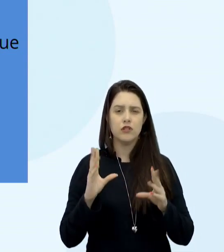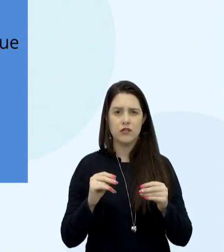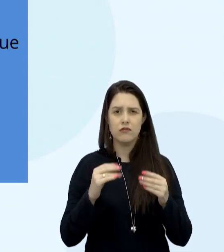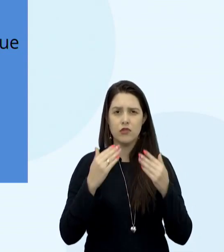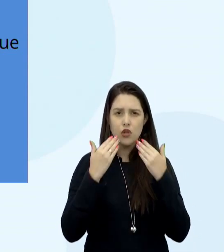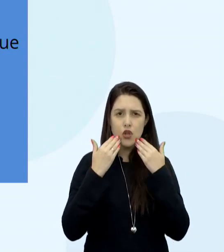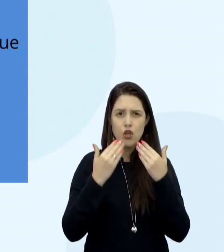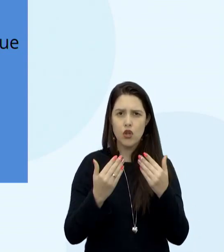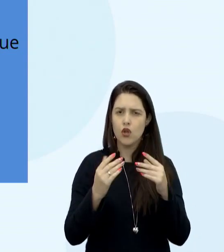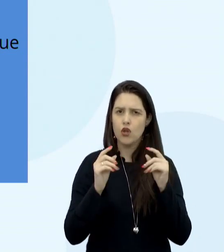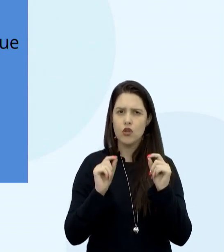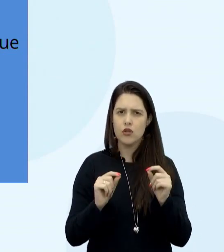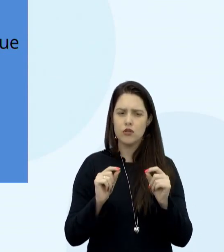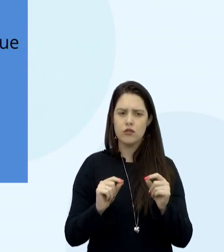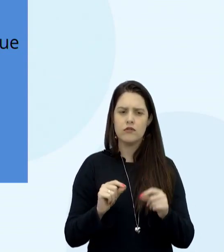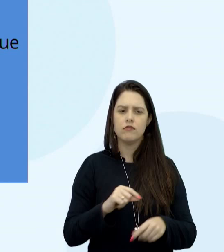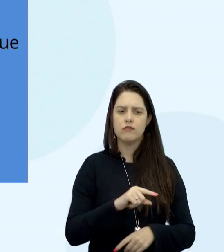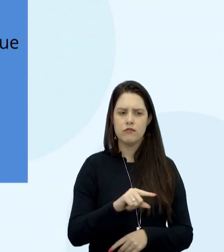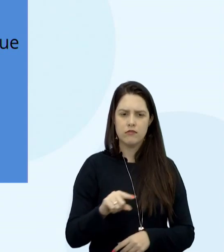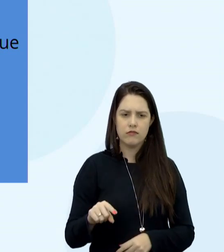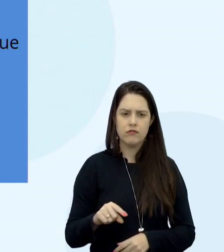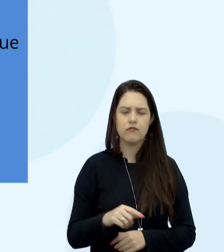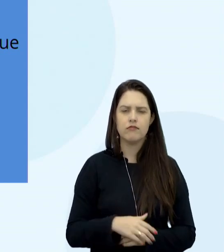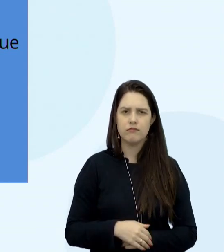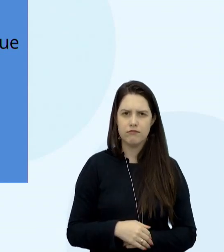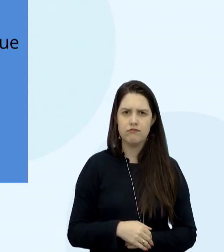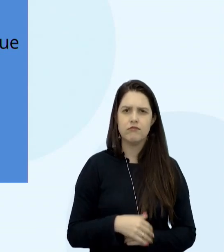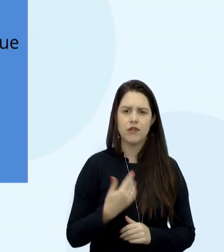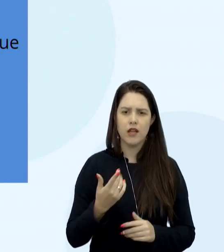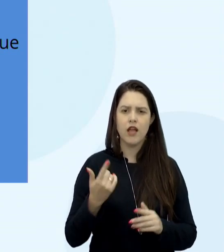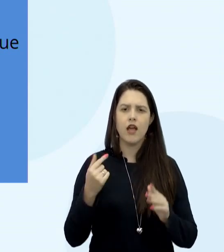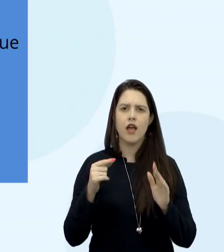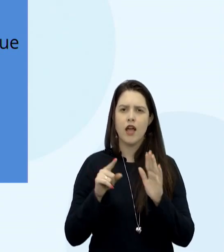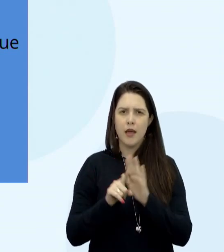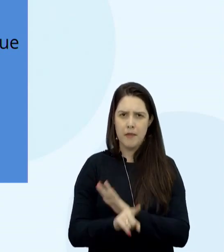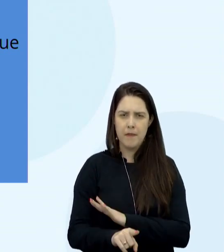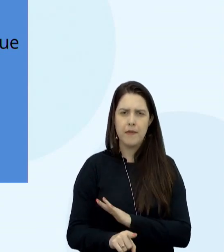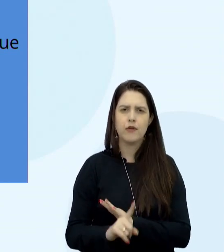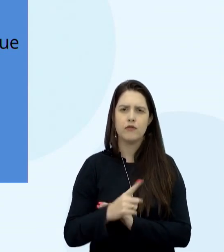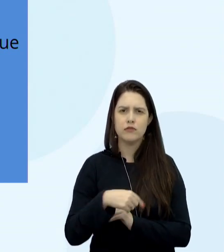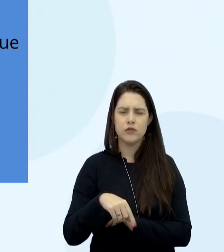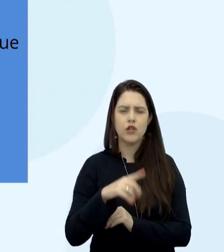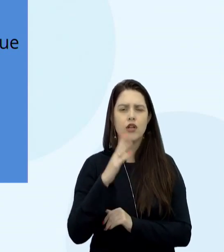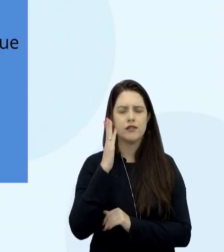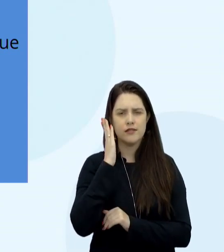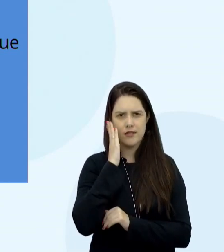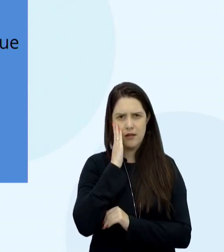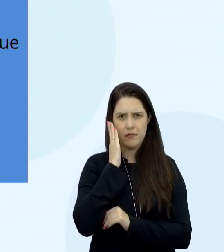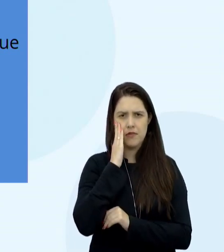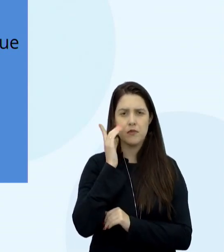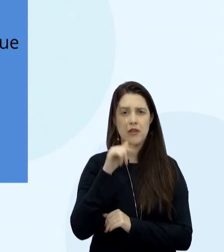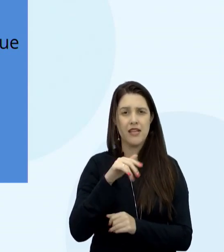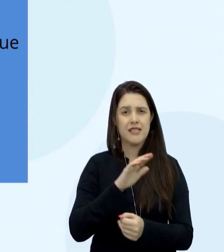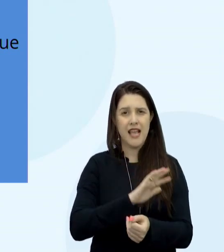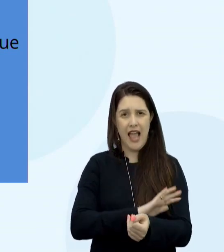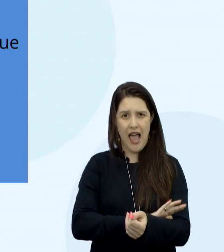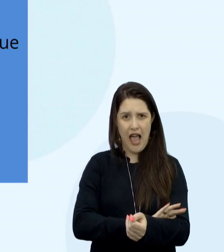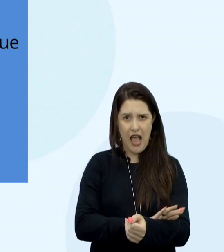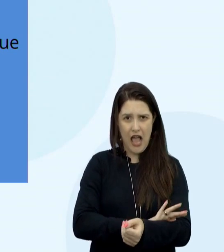algoritmo? Não sei, vamos ver. Então vamos ver. Essa foi a notícia que nós trouxemos. Então assim, esse